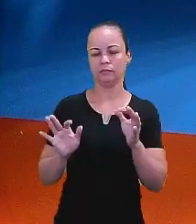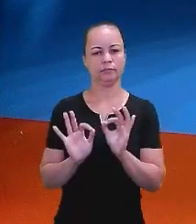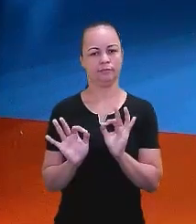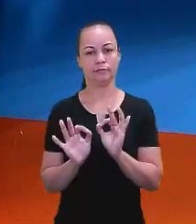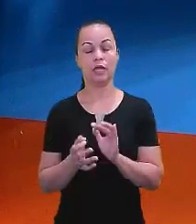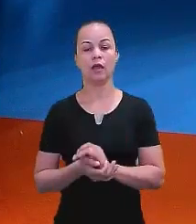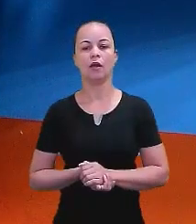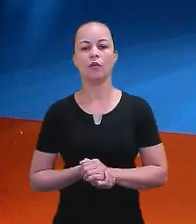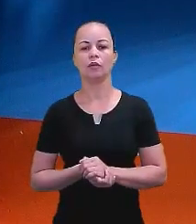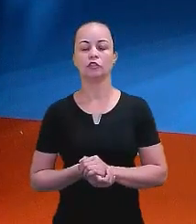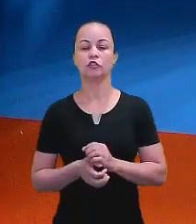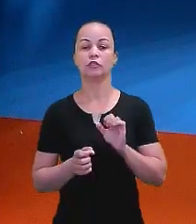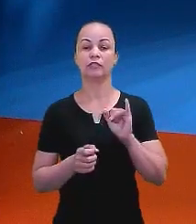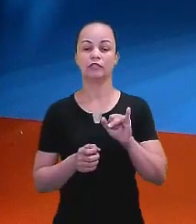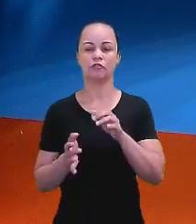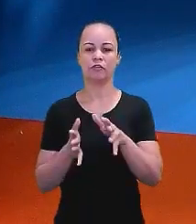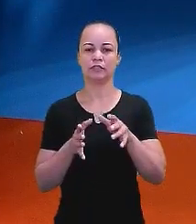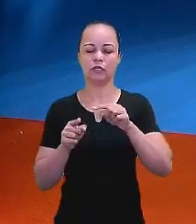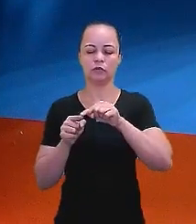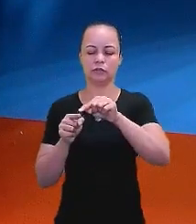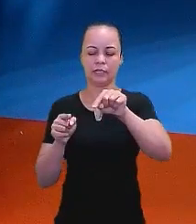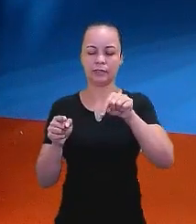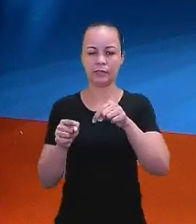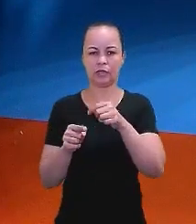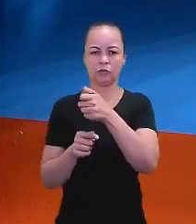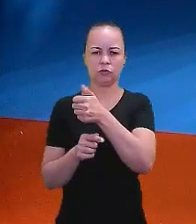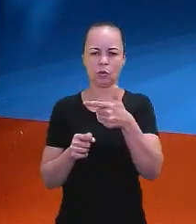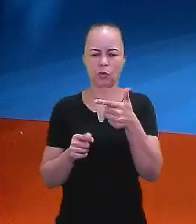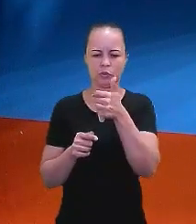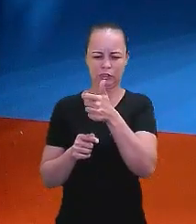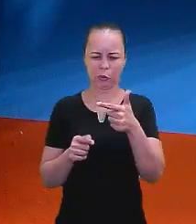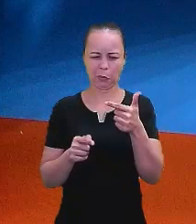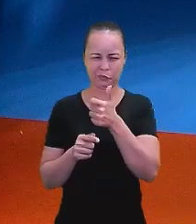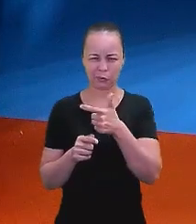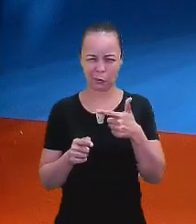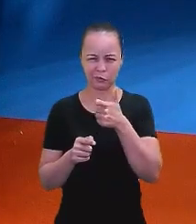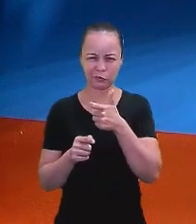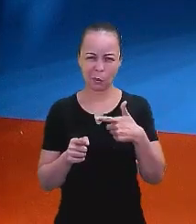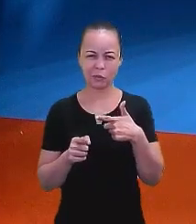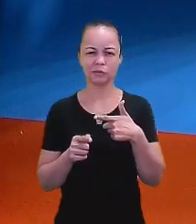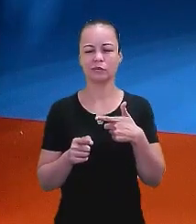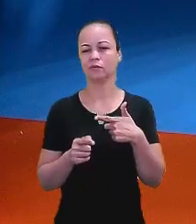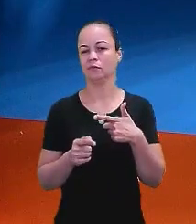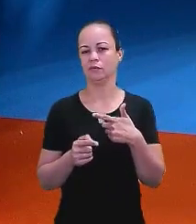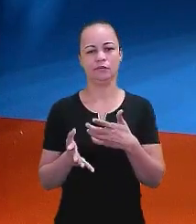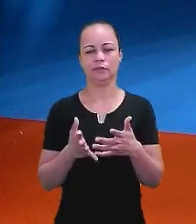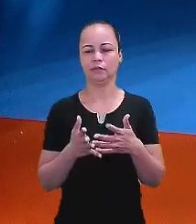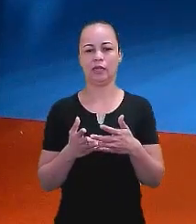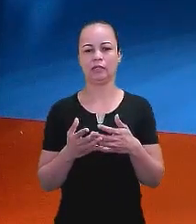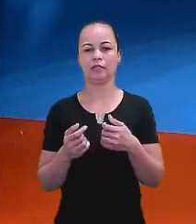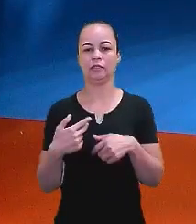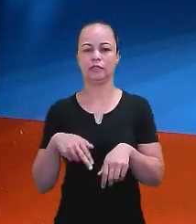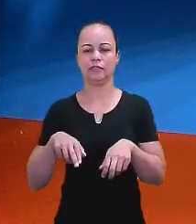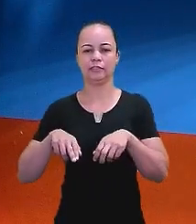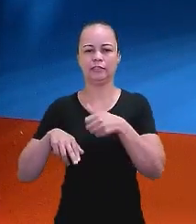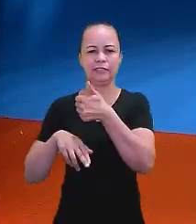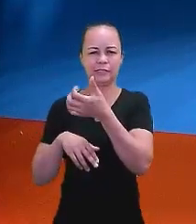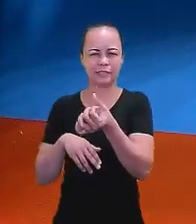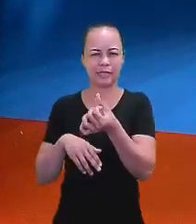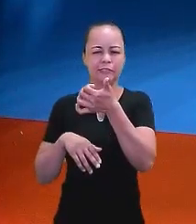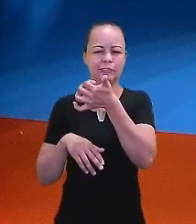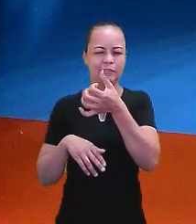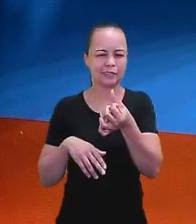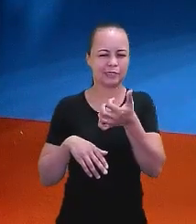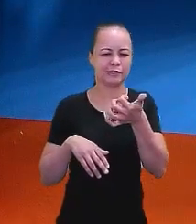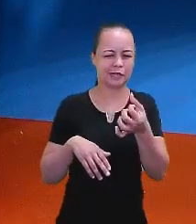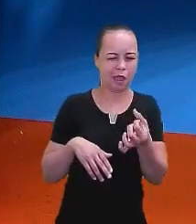o desenho, 12 fileiras, né? Montar 12 fileiras e colocar desenhando aí 16 poltronas